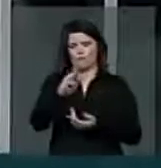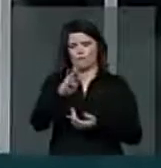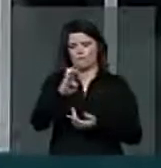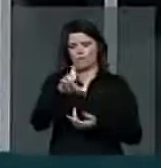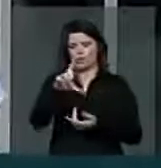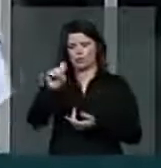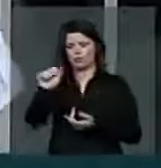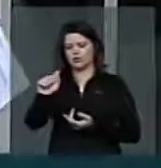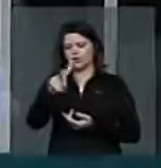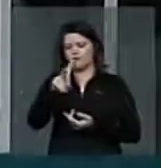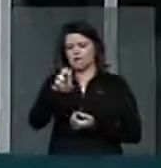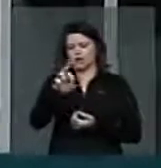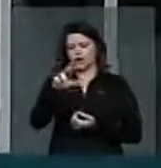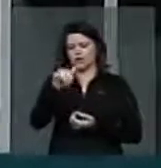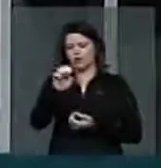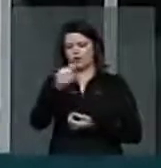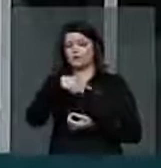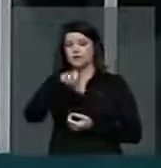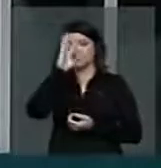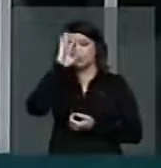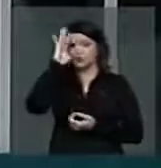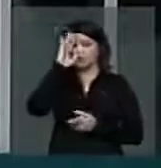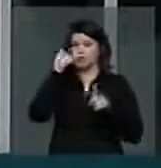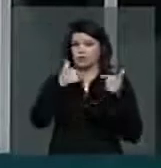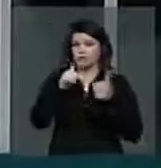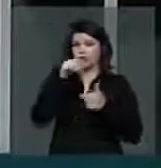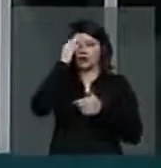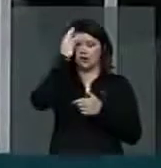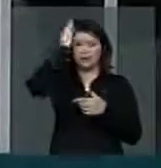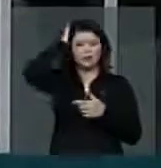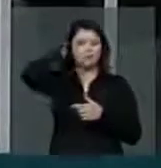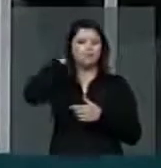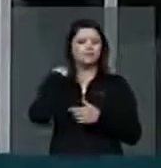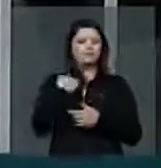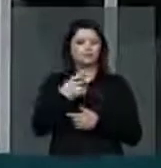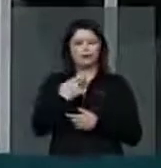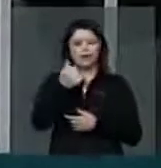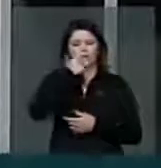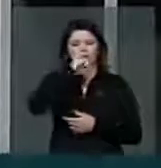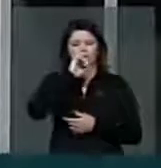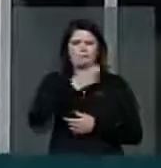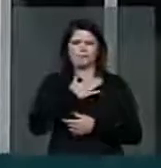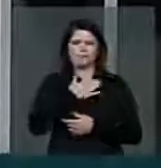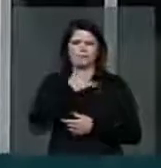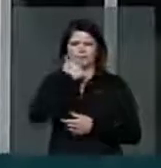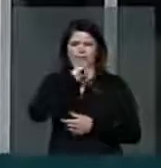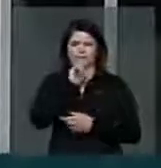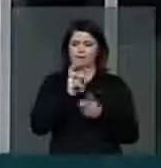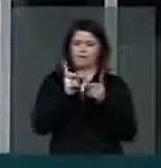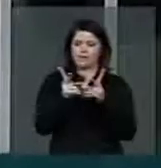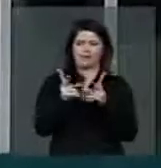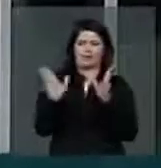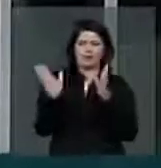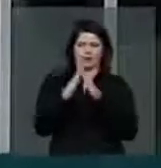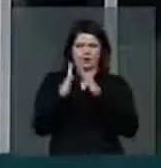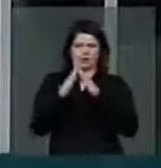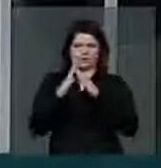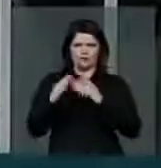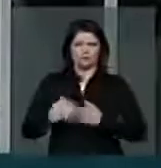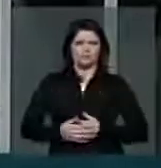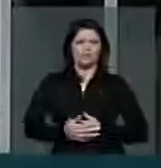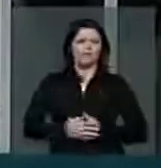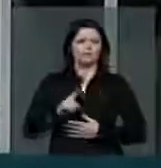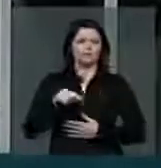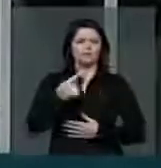que, imagine um trabalhador, ou vou citar aqui a minha mãe, que vendeu um bem após